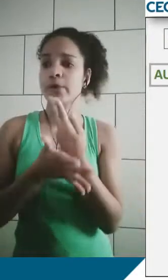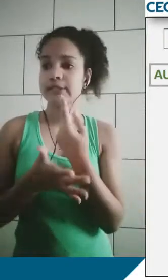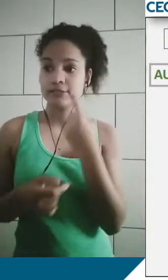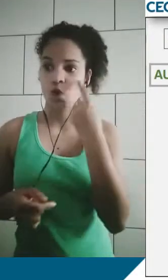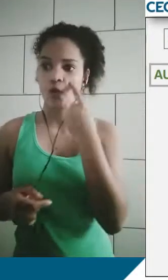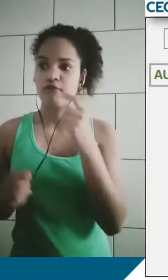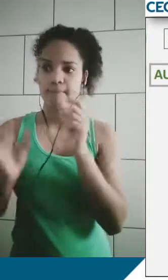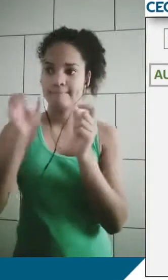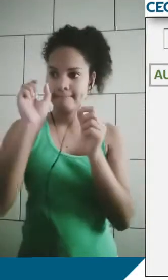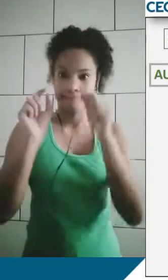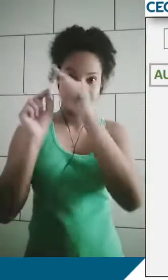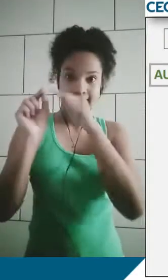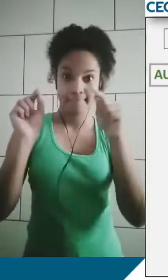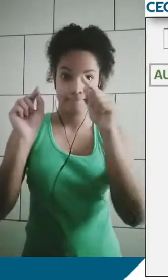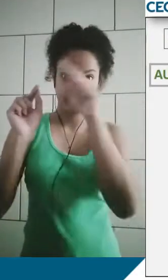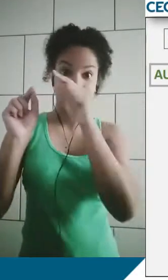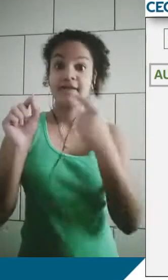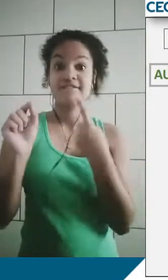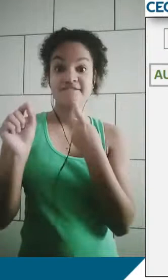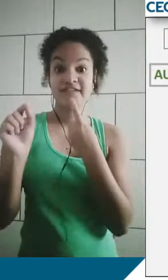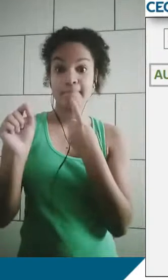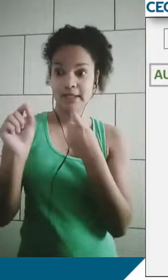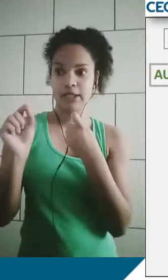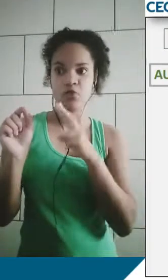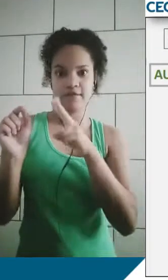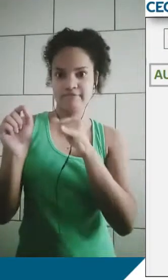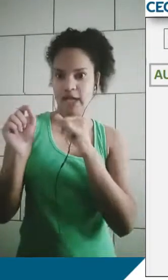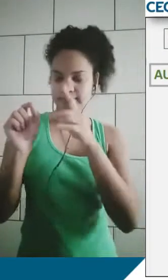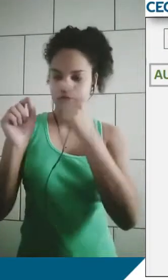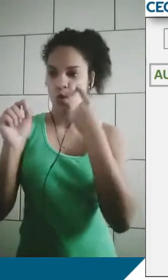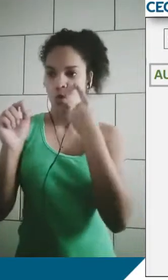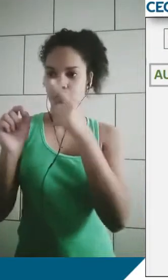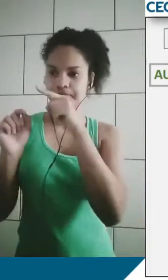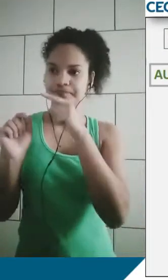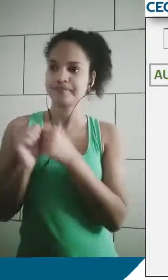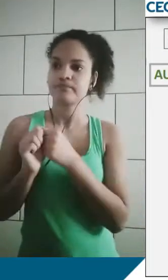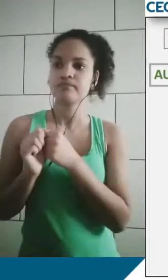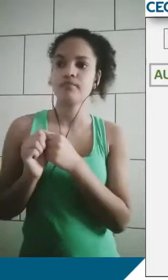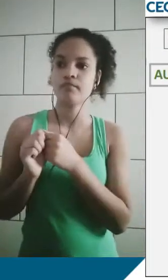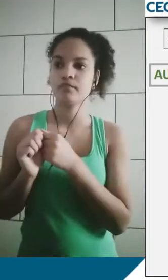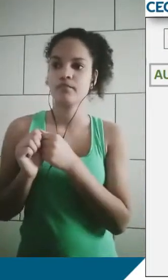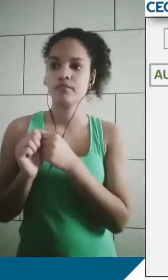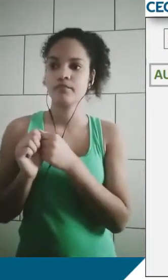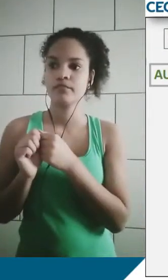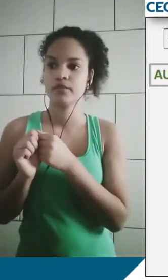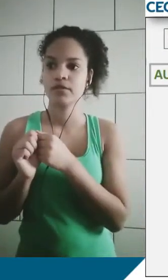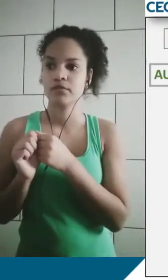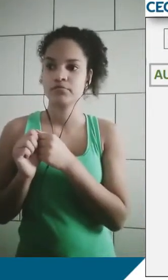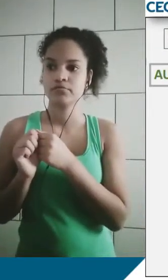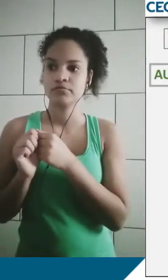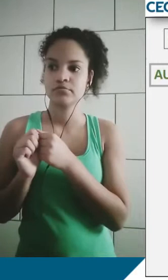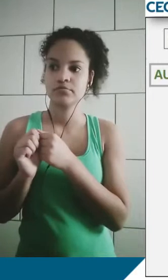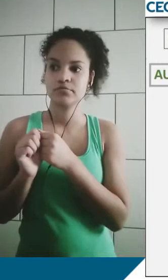vermelho, nesse nosso simplificado exemplo. A consequência disso é que o produto do